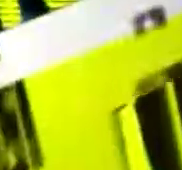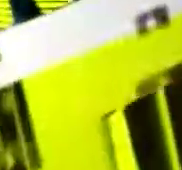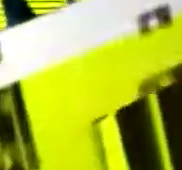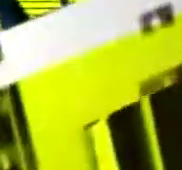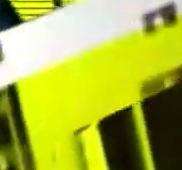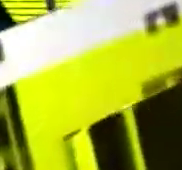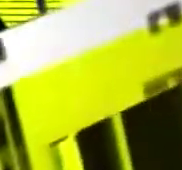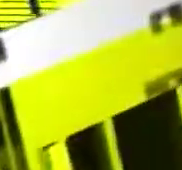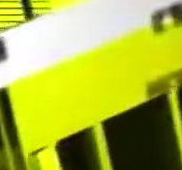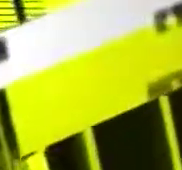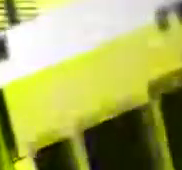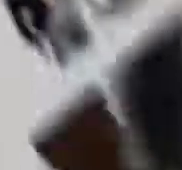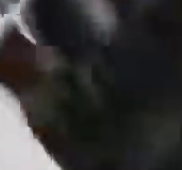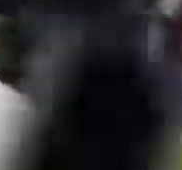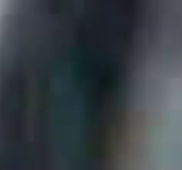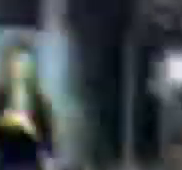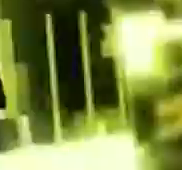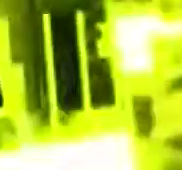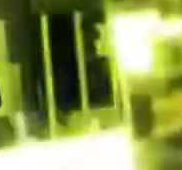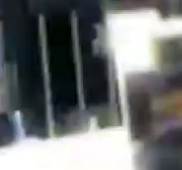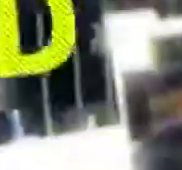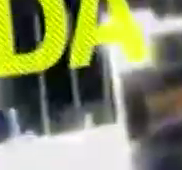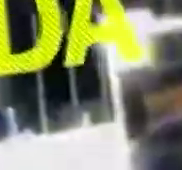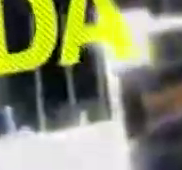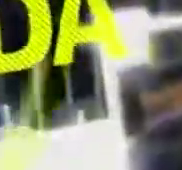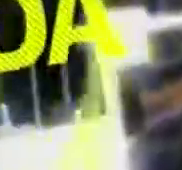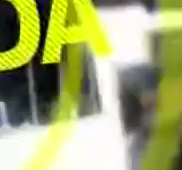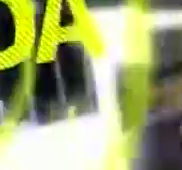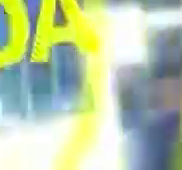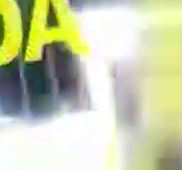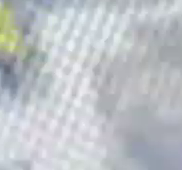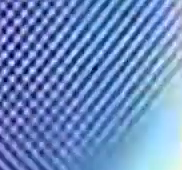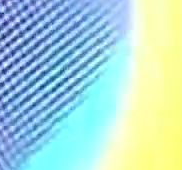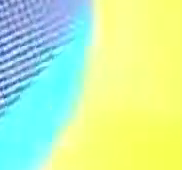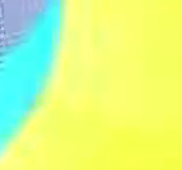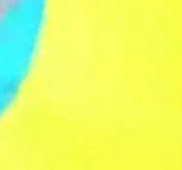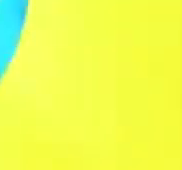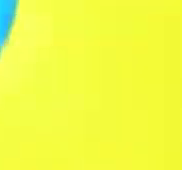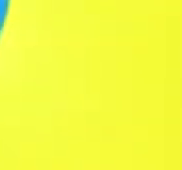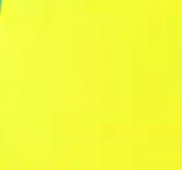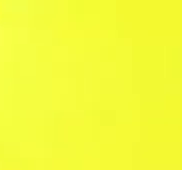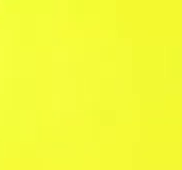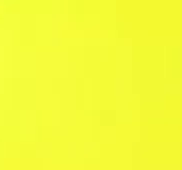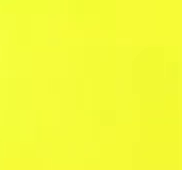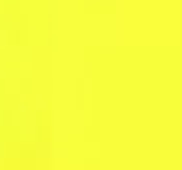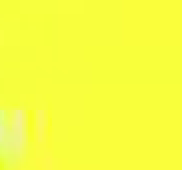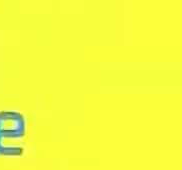Sejam menos importantes. Um segundo encaminhamento. Ministério de Santos, no meu estado de São Paulo.